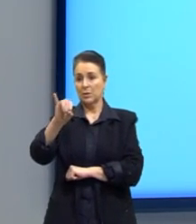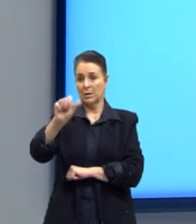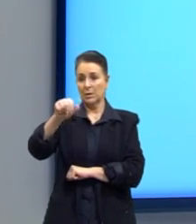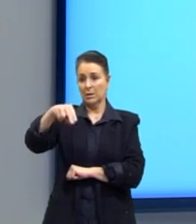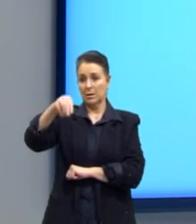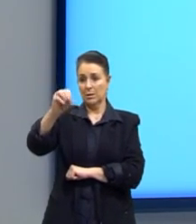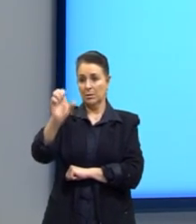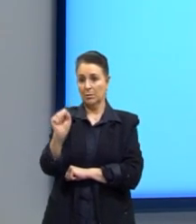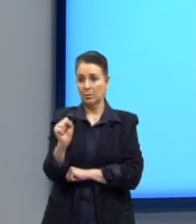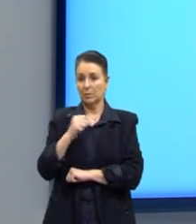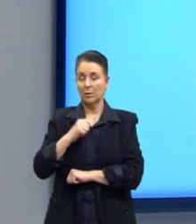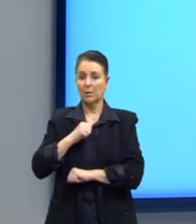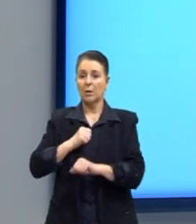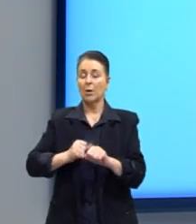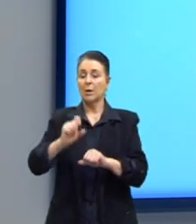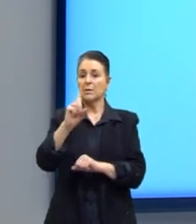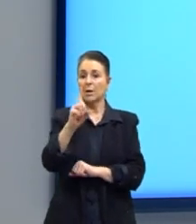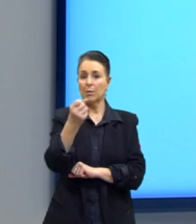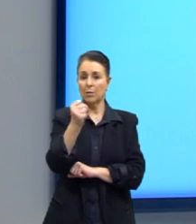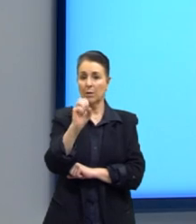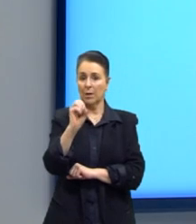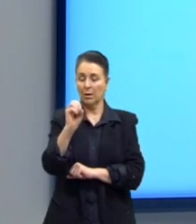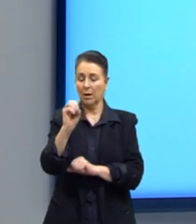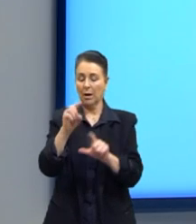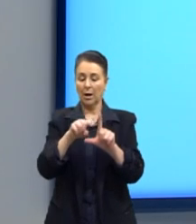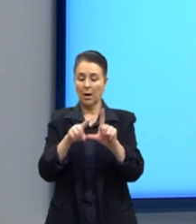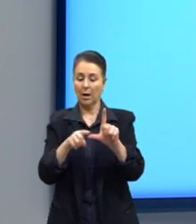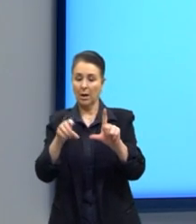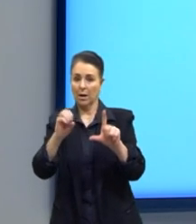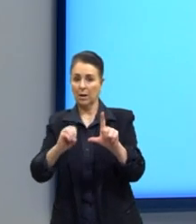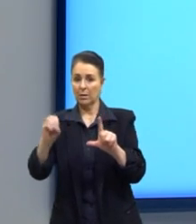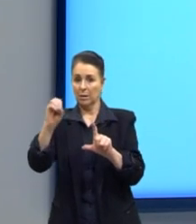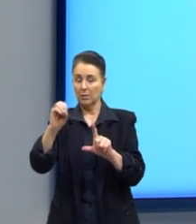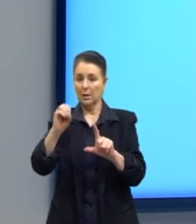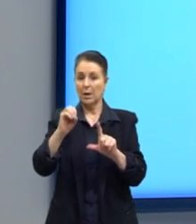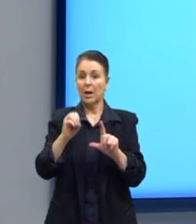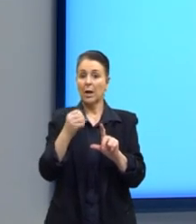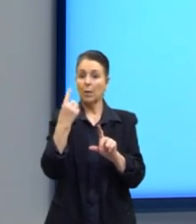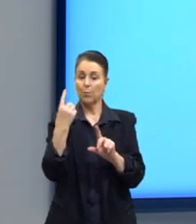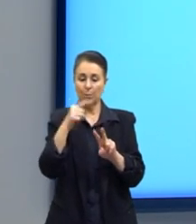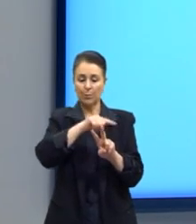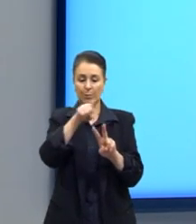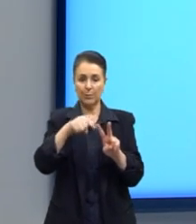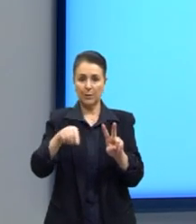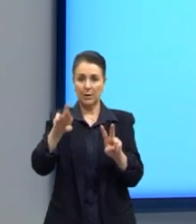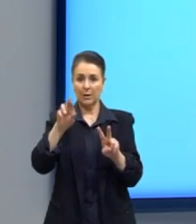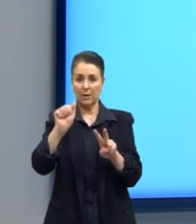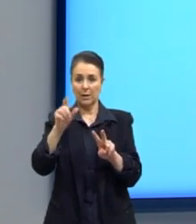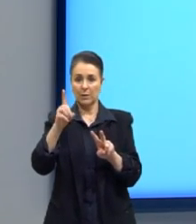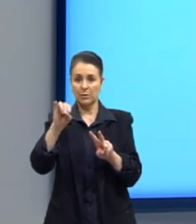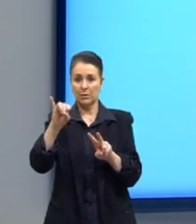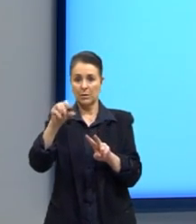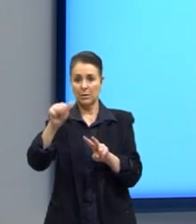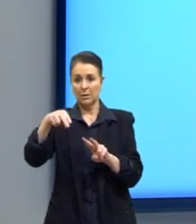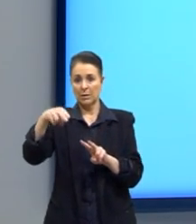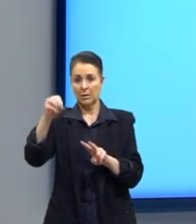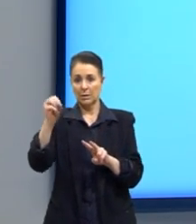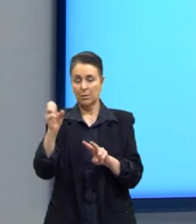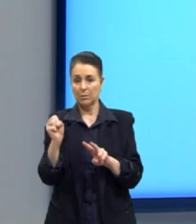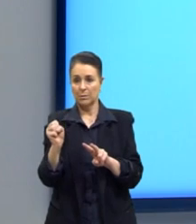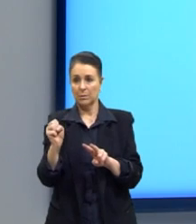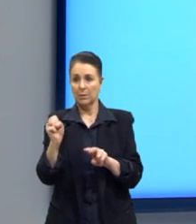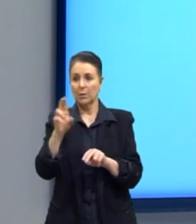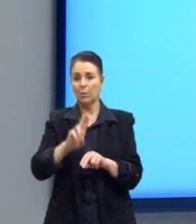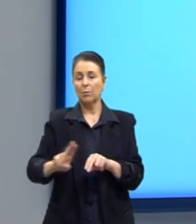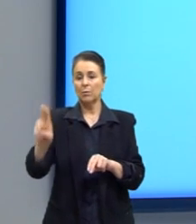que 180 graus equivale a um pi radianos e também que vamos representar os